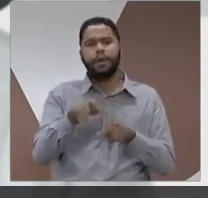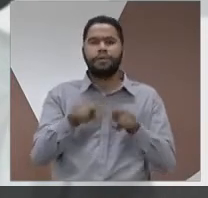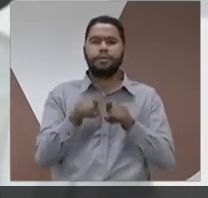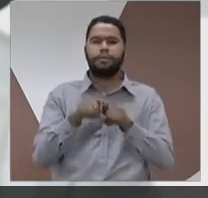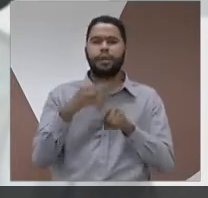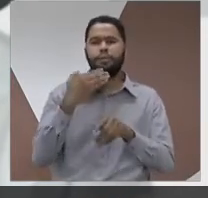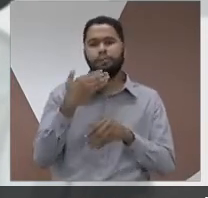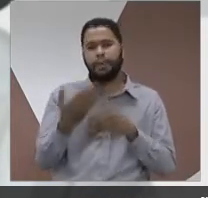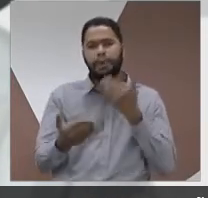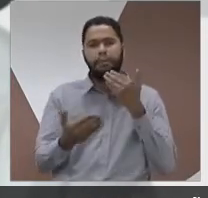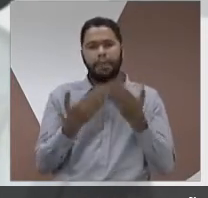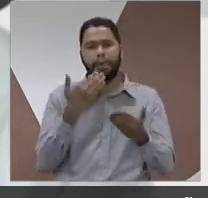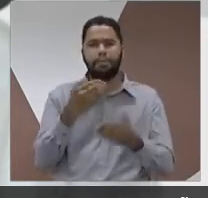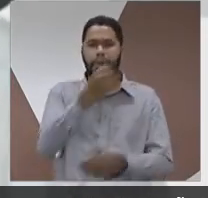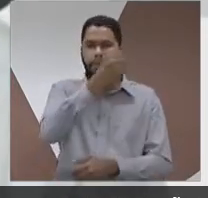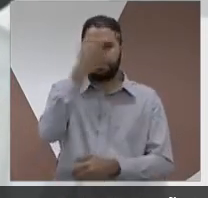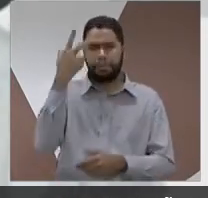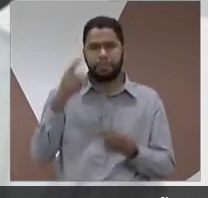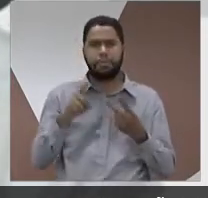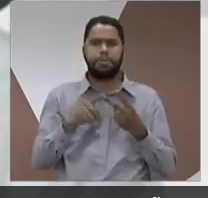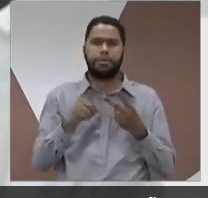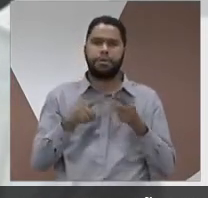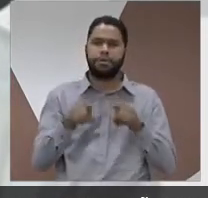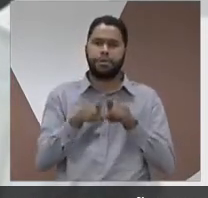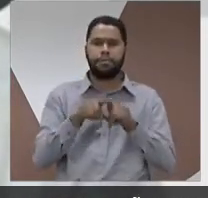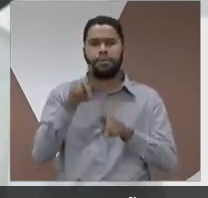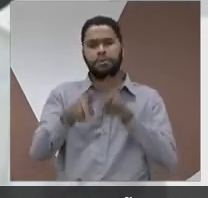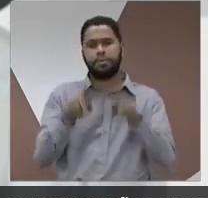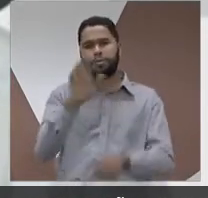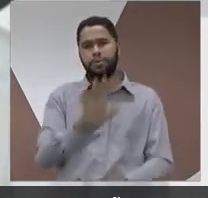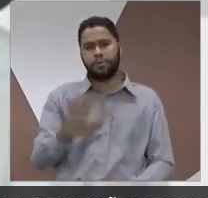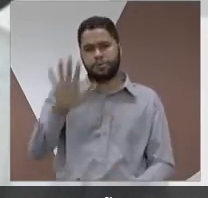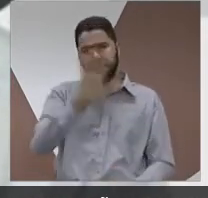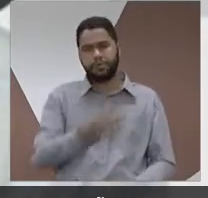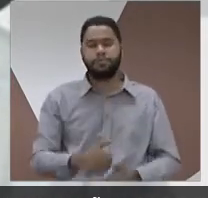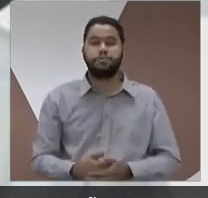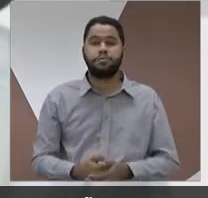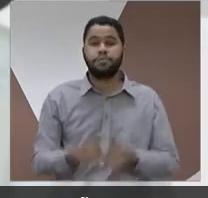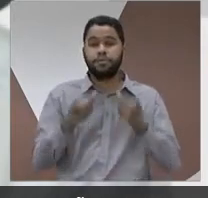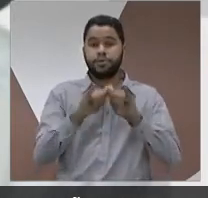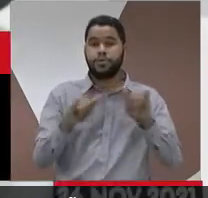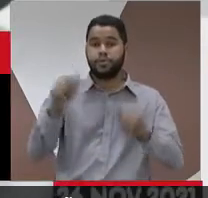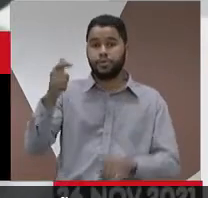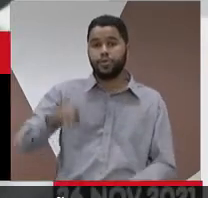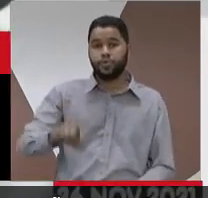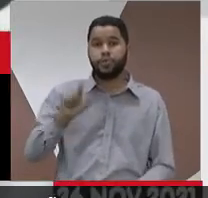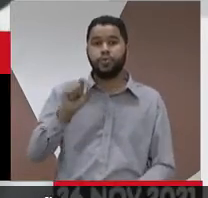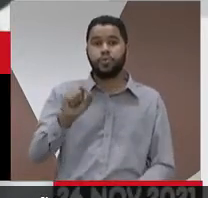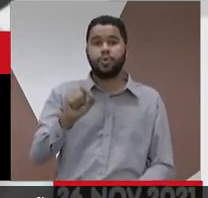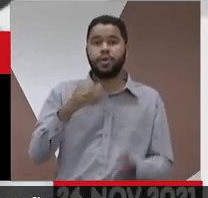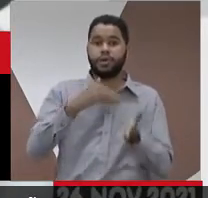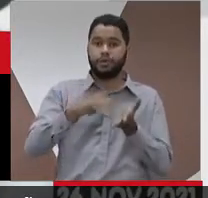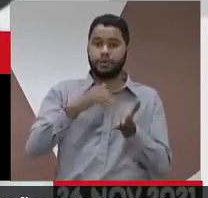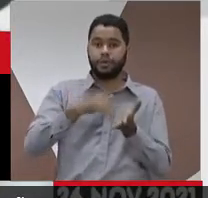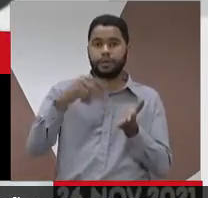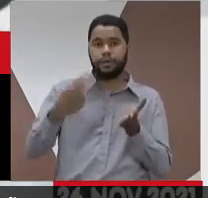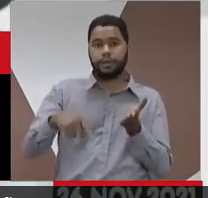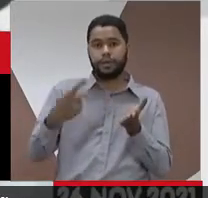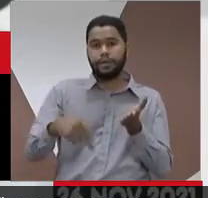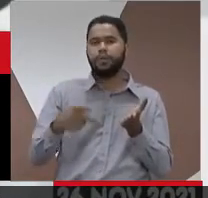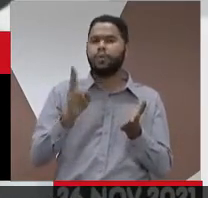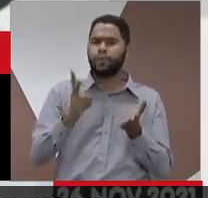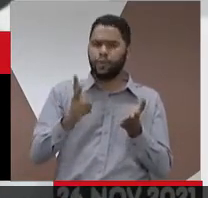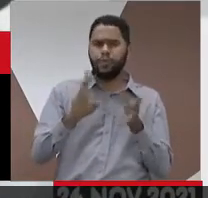reivindicações, tanto dos prefeitos quanto da população em geral. Dizer mais uma vez que a secretaria